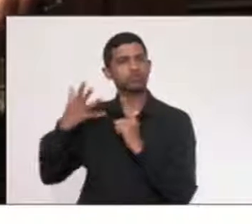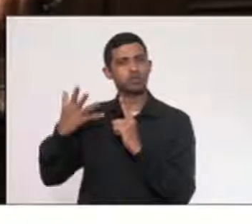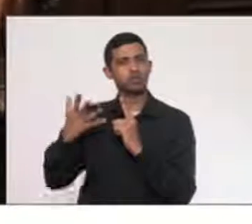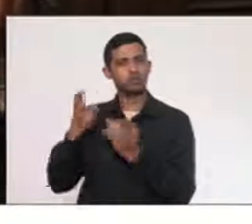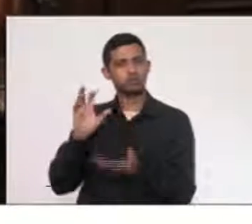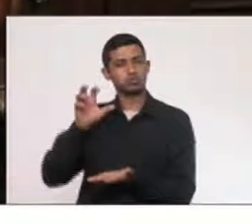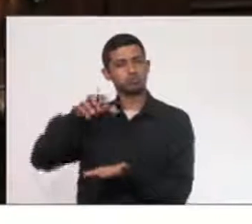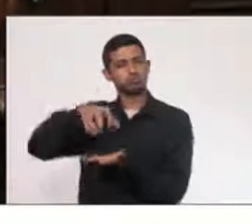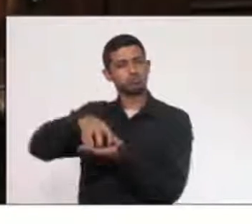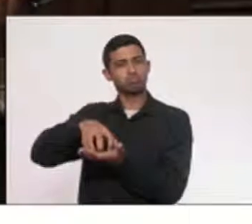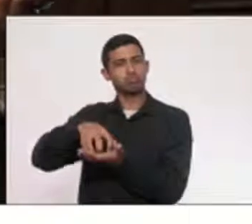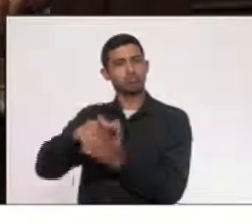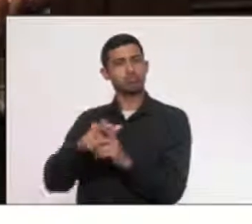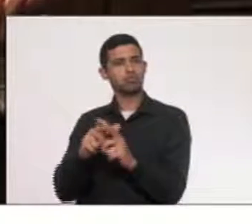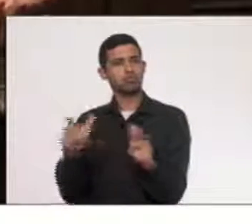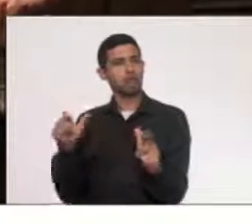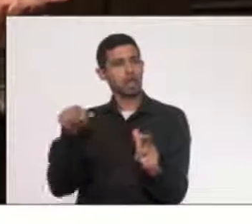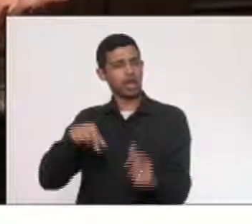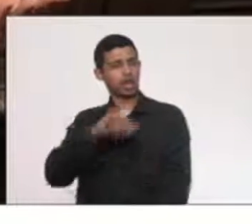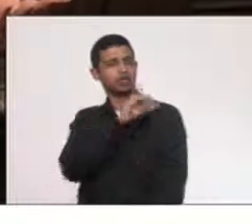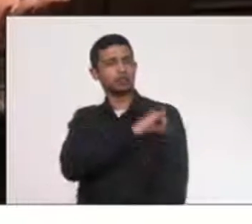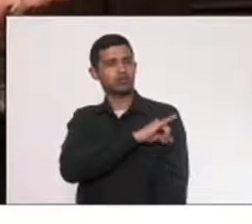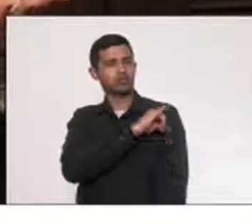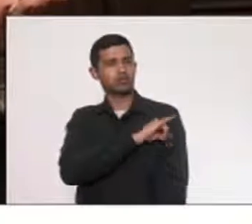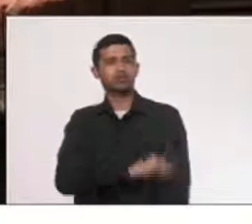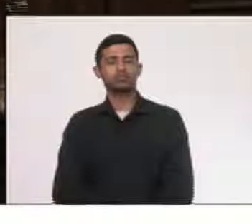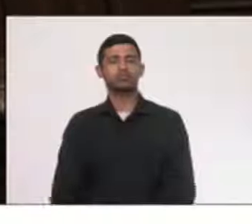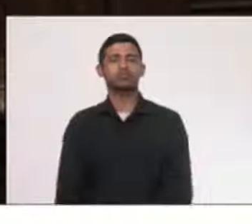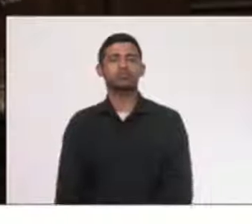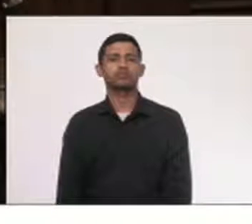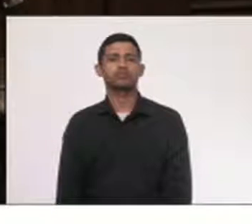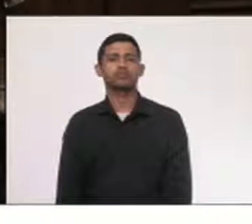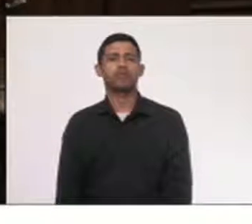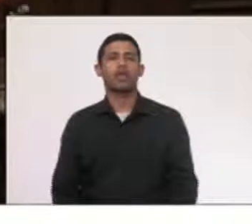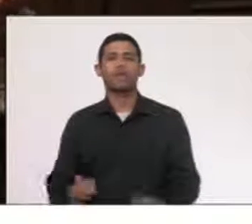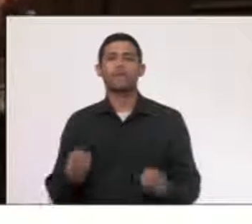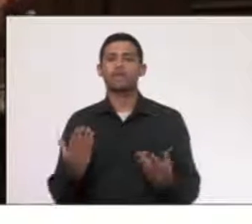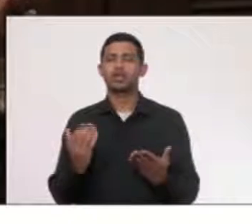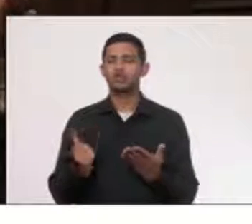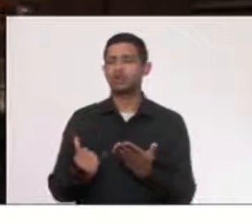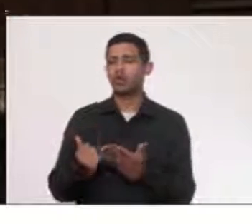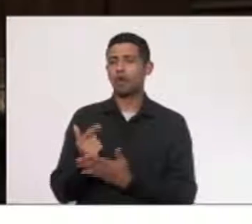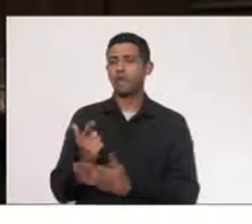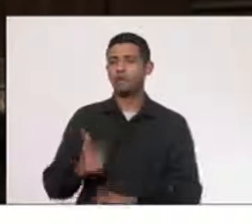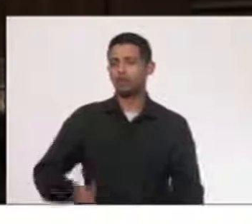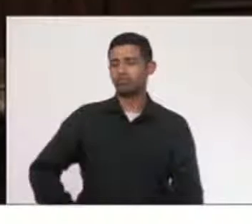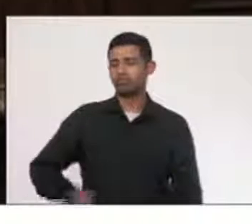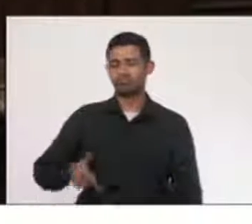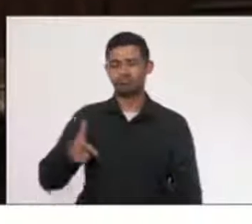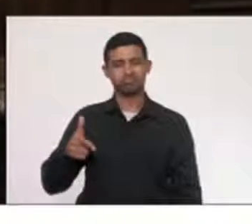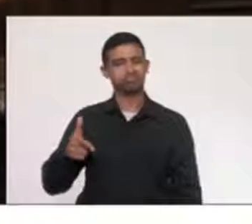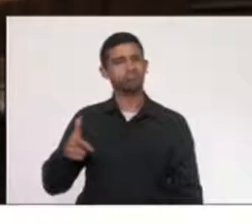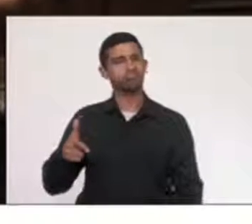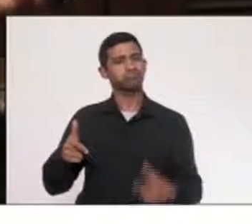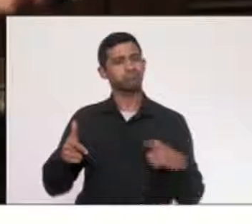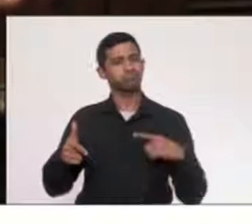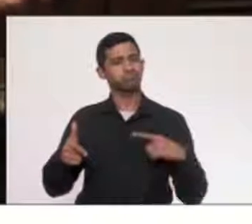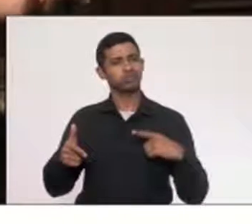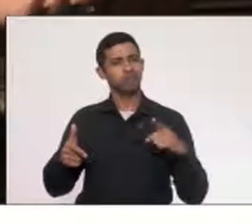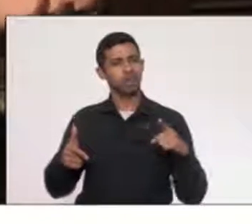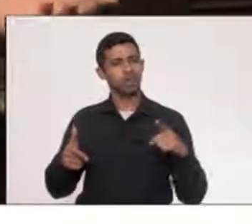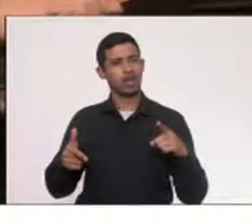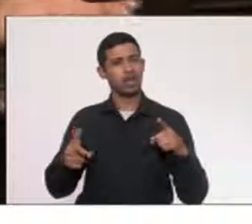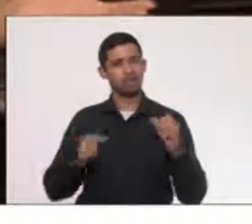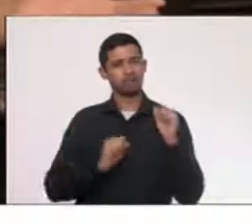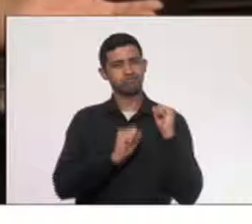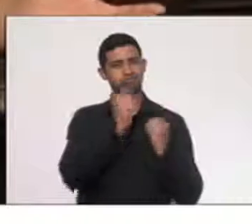centros aqui do Rio de Janeiro para compra de armas financiados por grandes